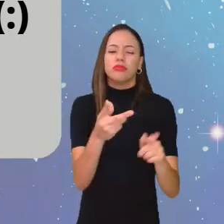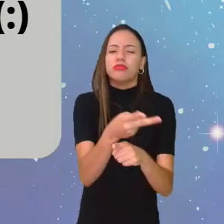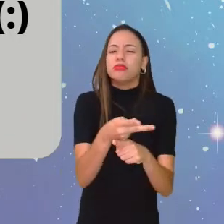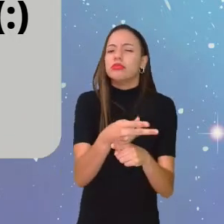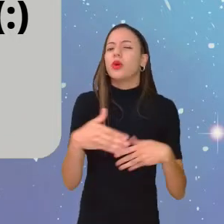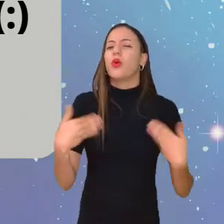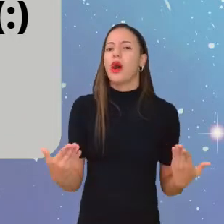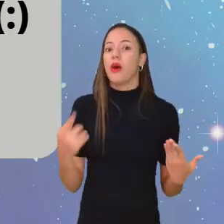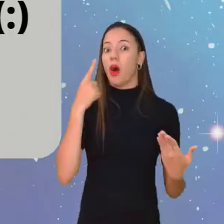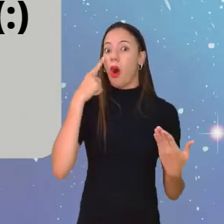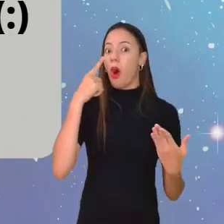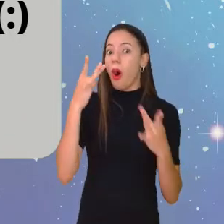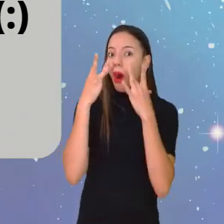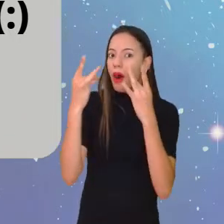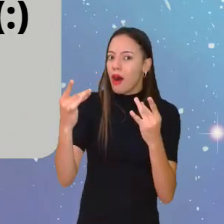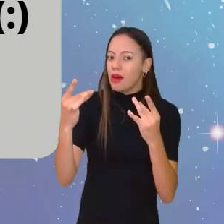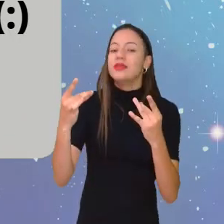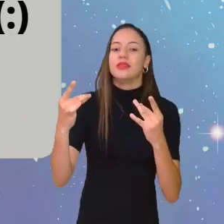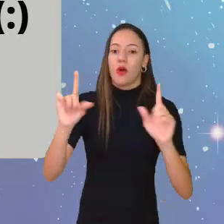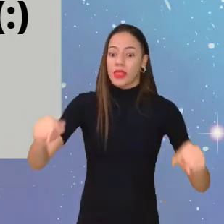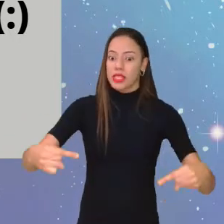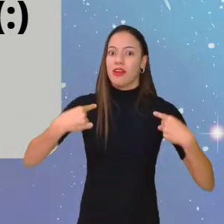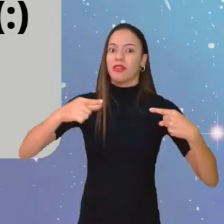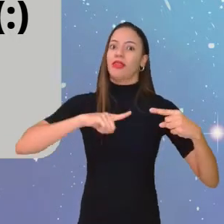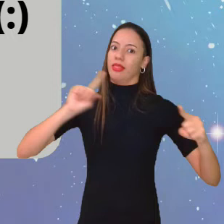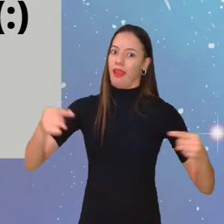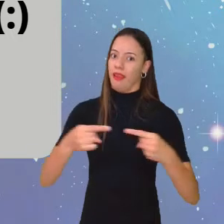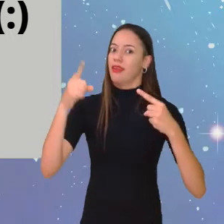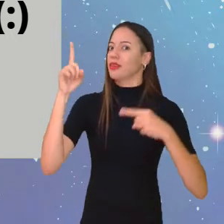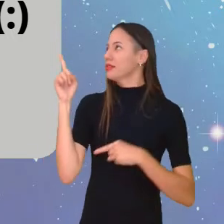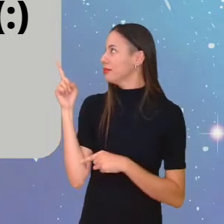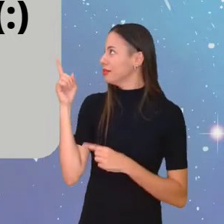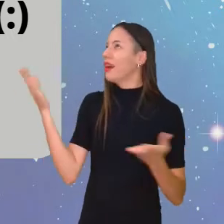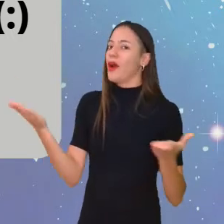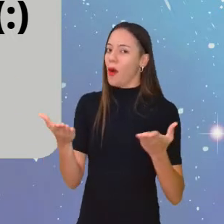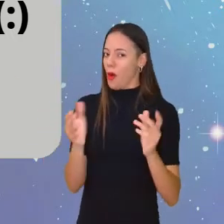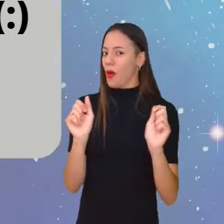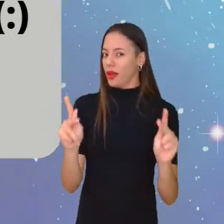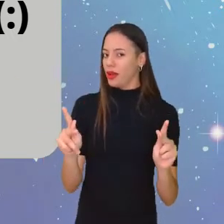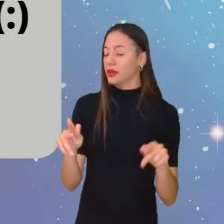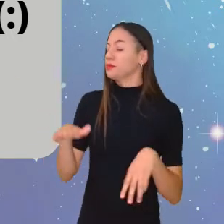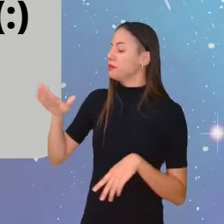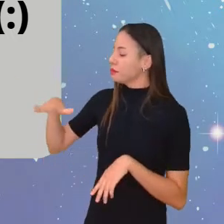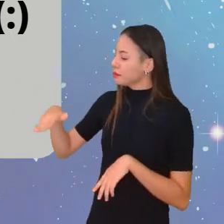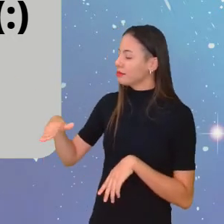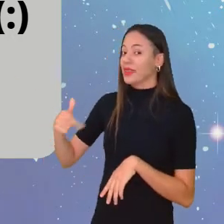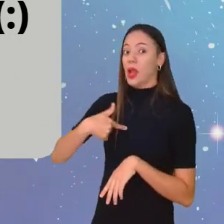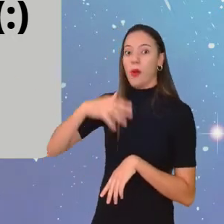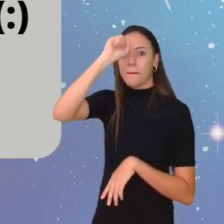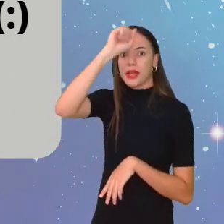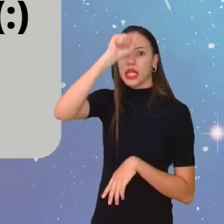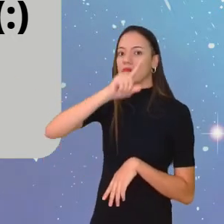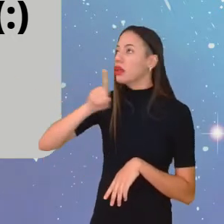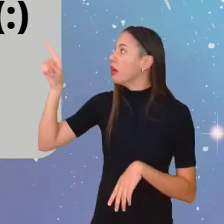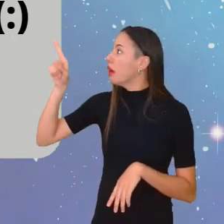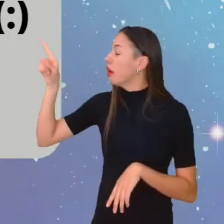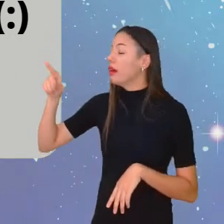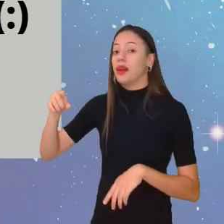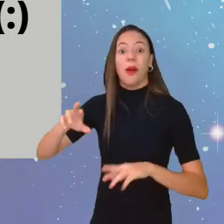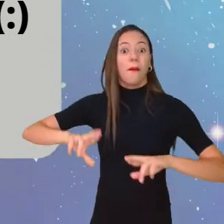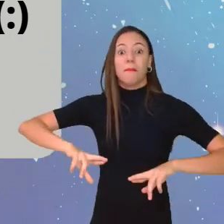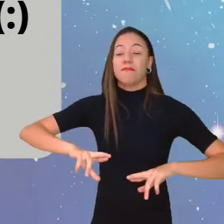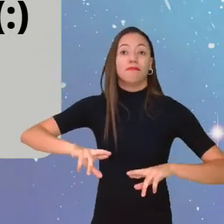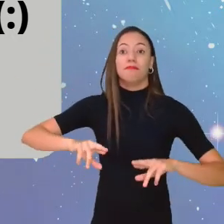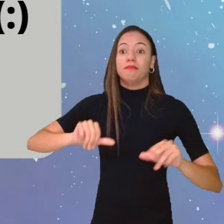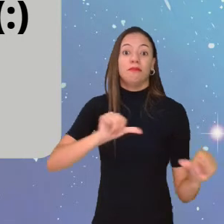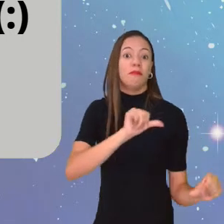que o desafio vem a partir daí, né? Presta bem atenção nessa parte, gente. Carla, depois que eu aprendi isso daí, mudou tanto assim a maneira como